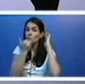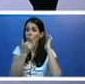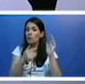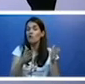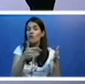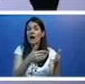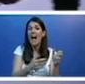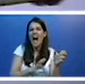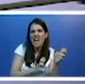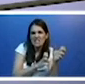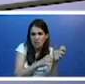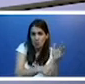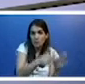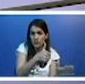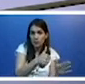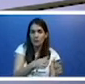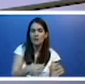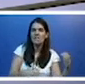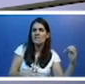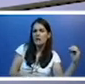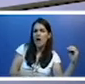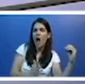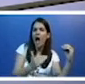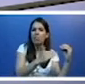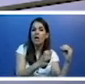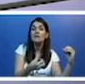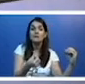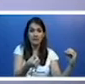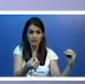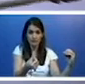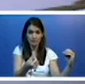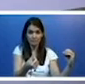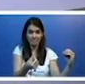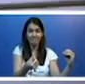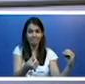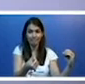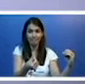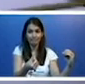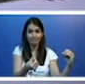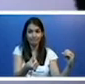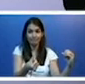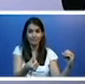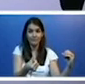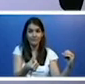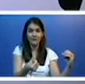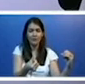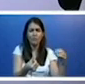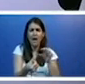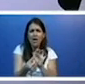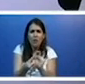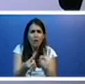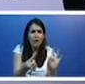uma substância que vai de 0 a 6, é uma substância ácida. Quanto mais longe, né, do neutro, mais ácido é